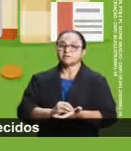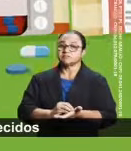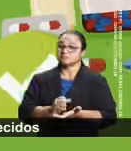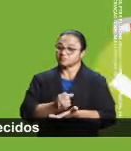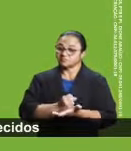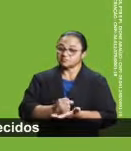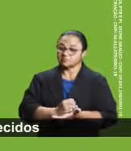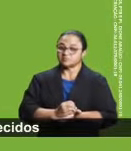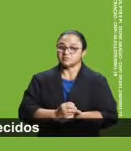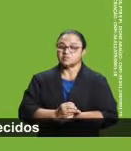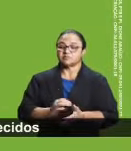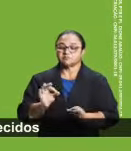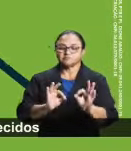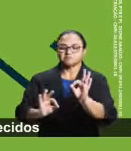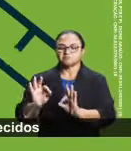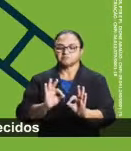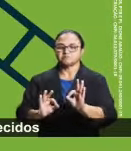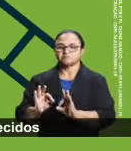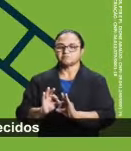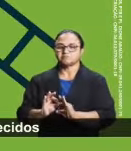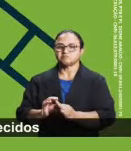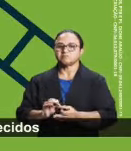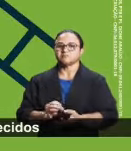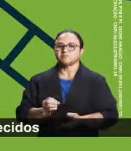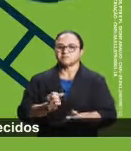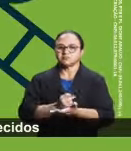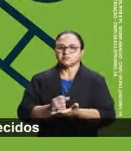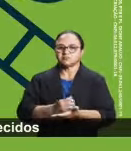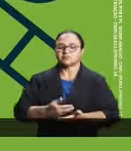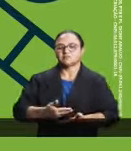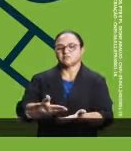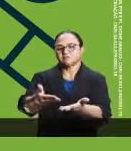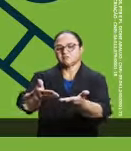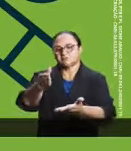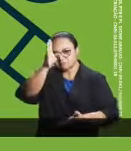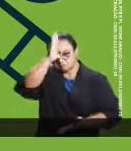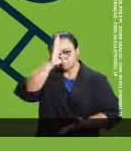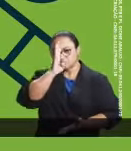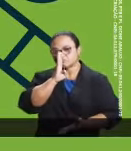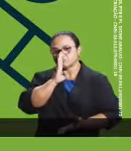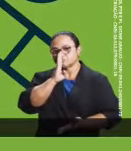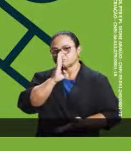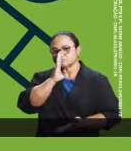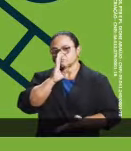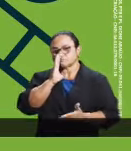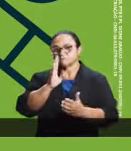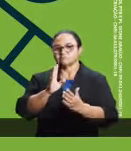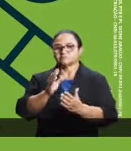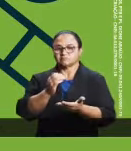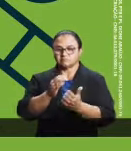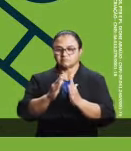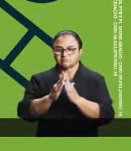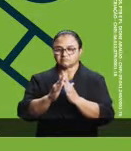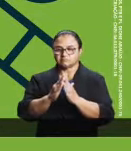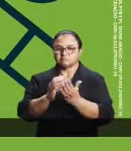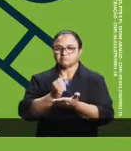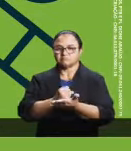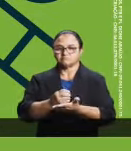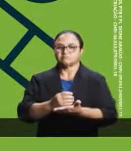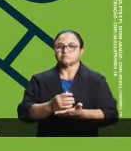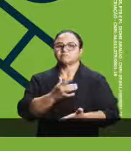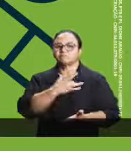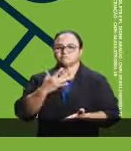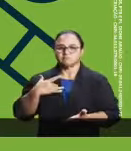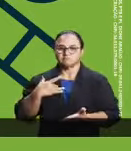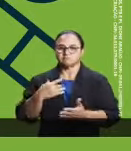medicamentos vai modernizar o sistema de gestão dos Remédios oferecidos gratuitamente nas unidades de saúde não vai